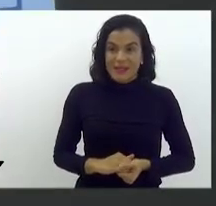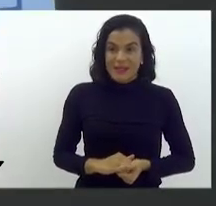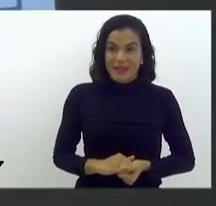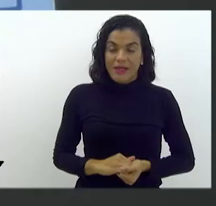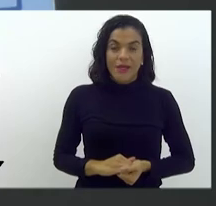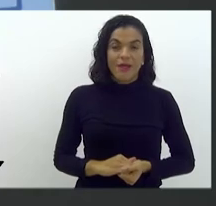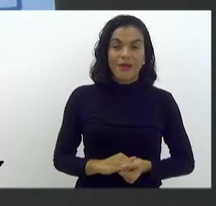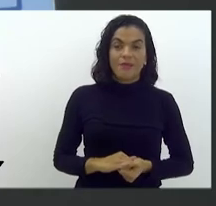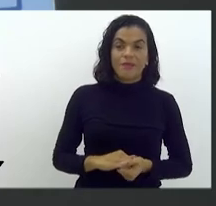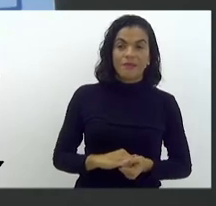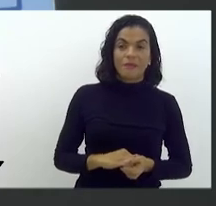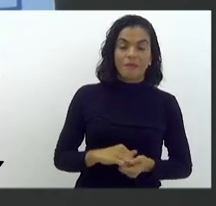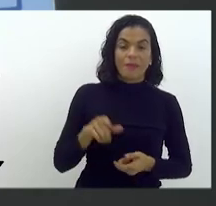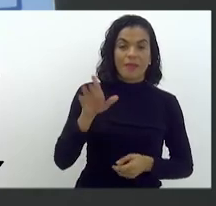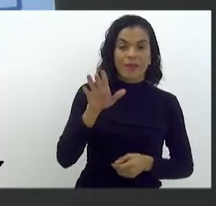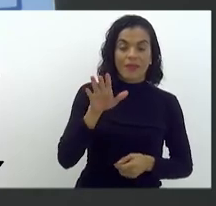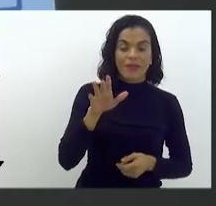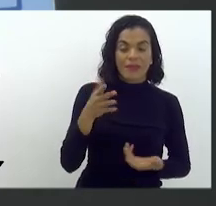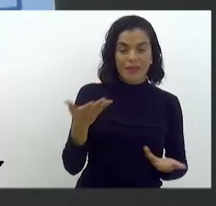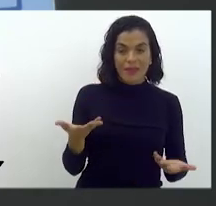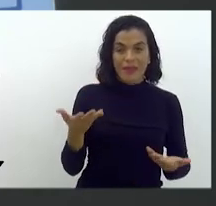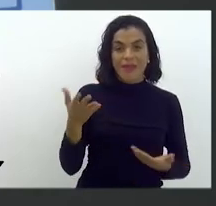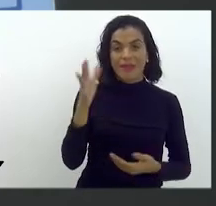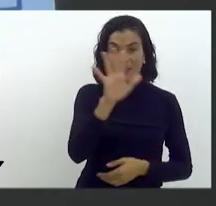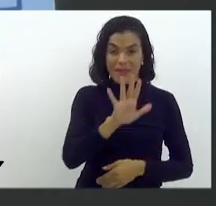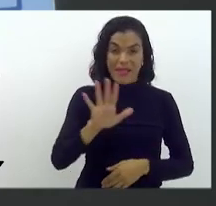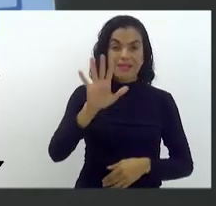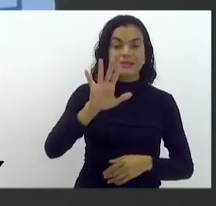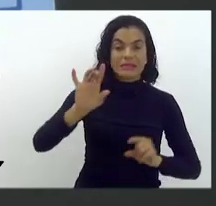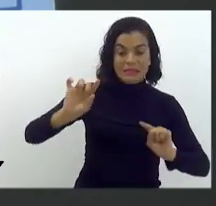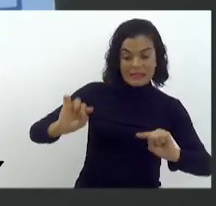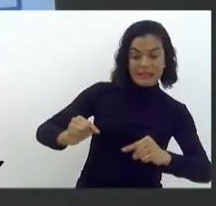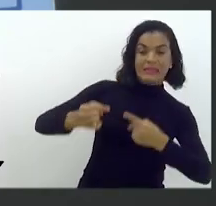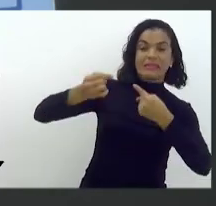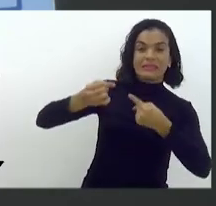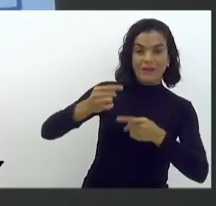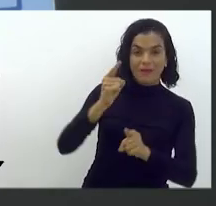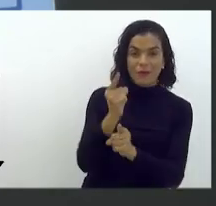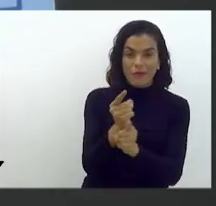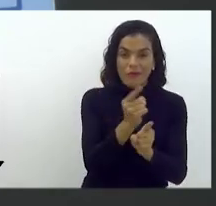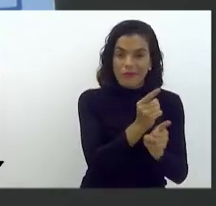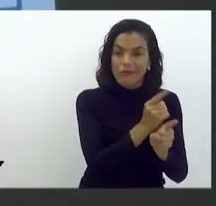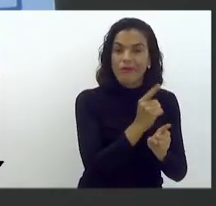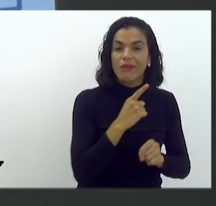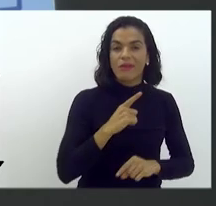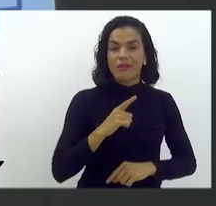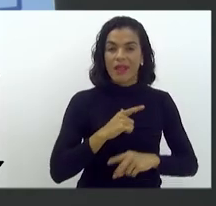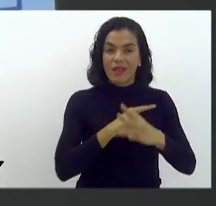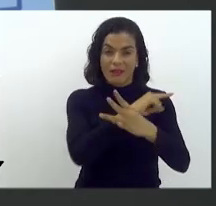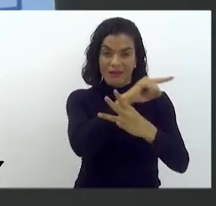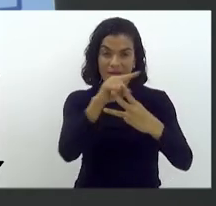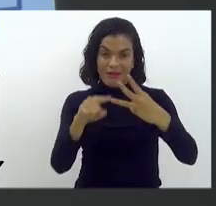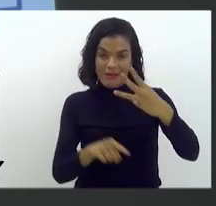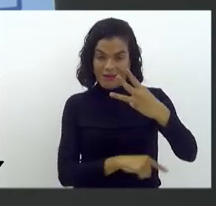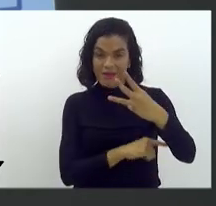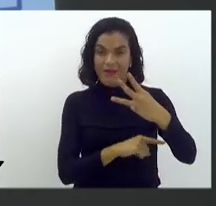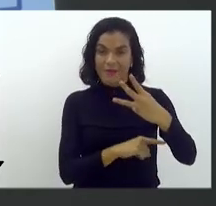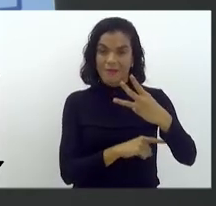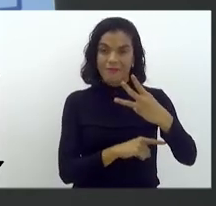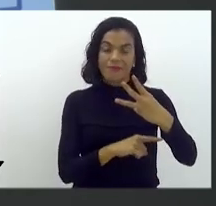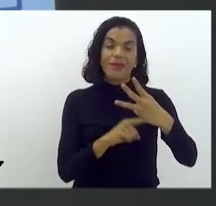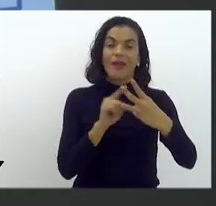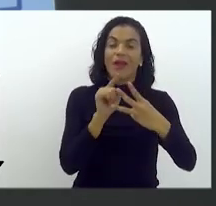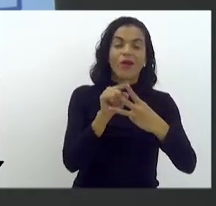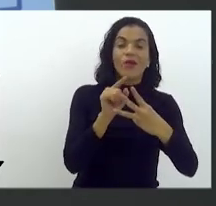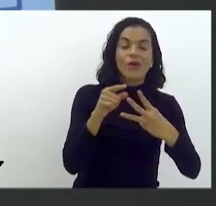nessa nessa desafio que a gente tem encontrado a gente tem um outro nome né que em indissociável